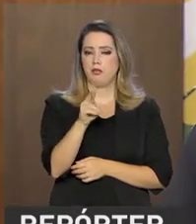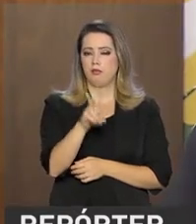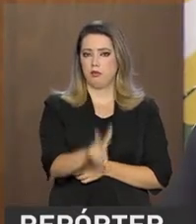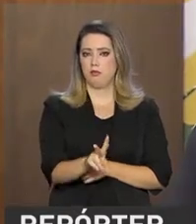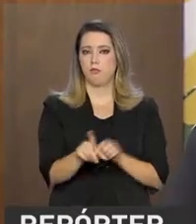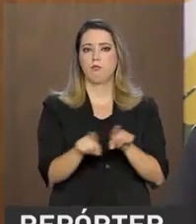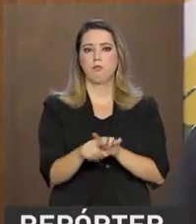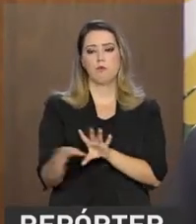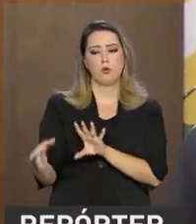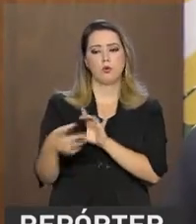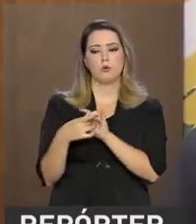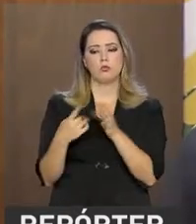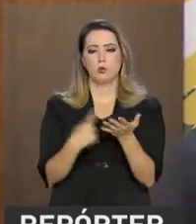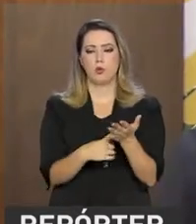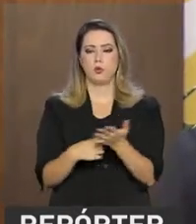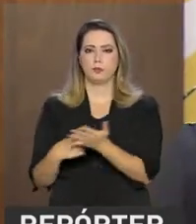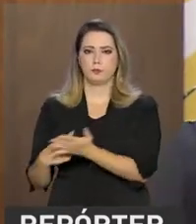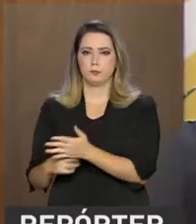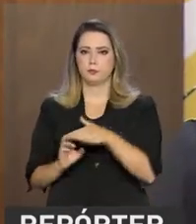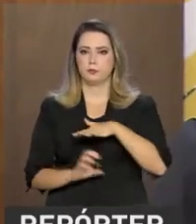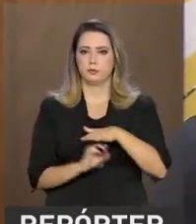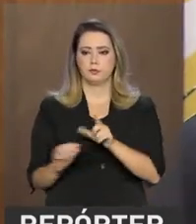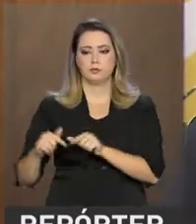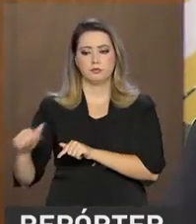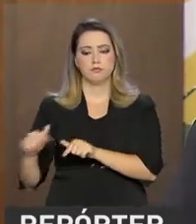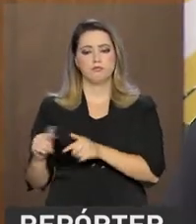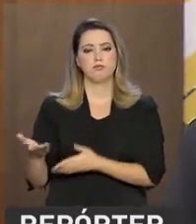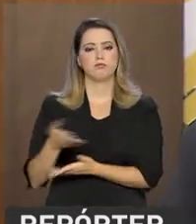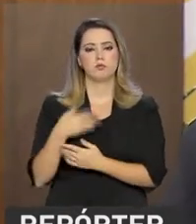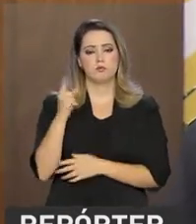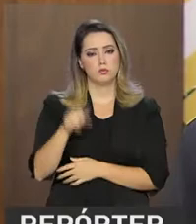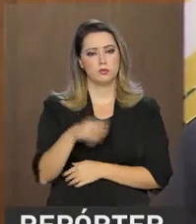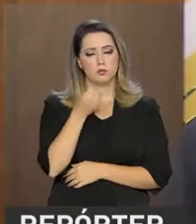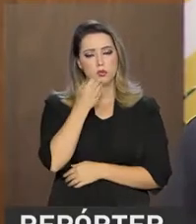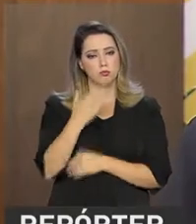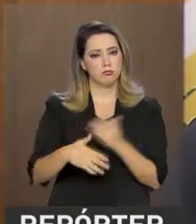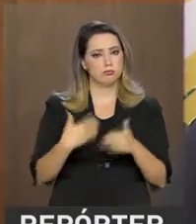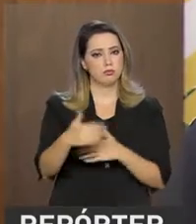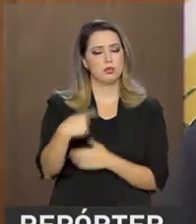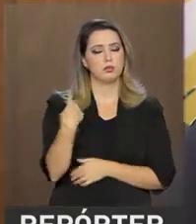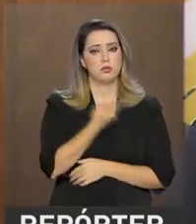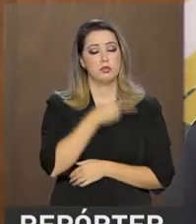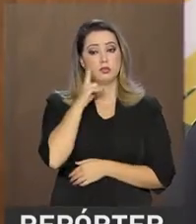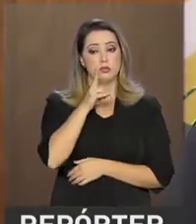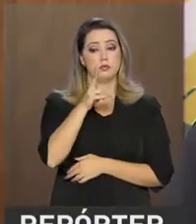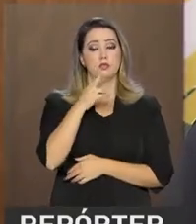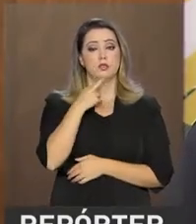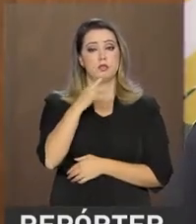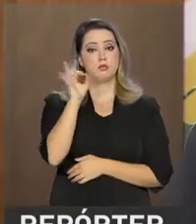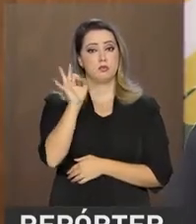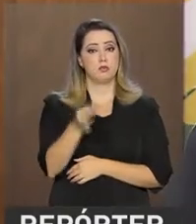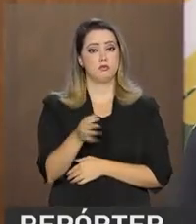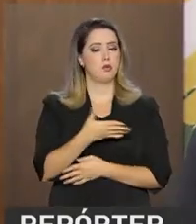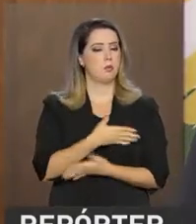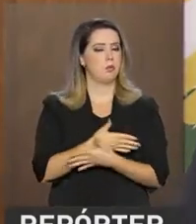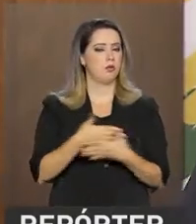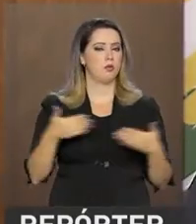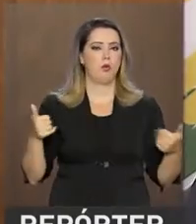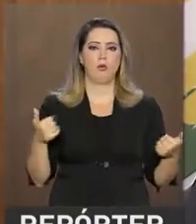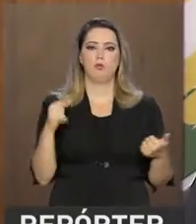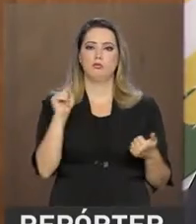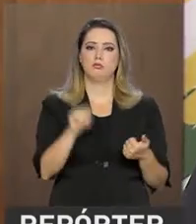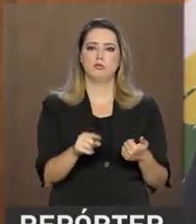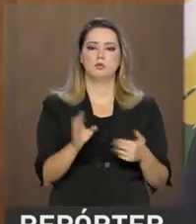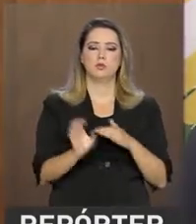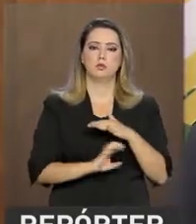uns empregados que vem dando certo e vem dando tanto santo certo que a gente vê o resultado aí de melhoria resultado